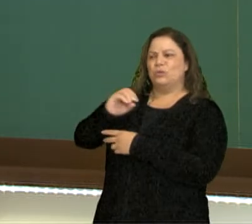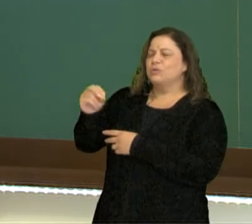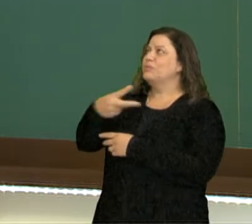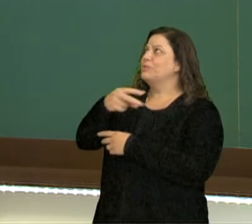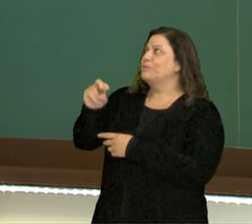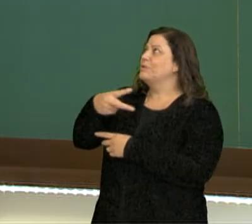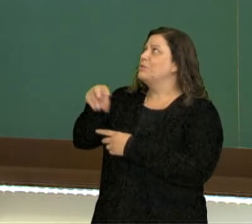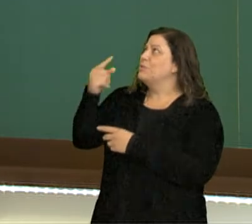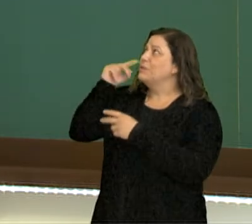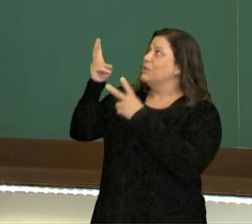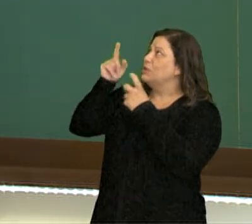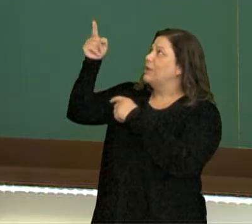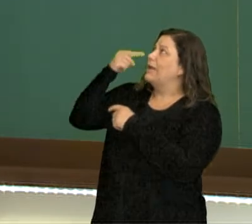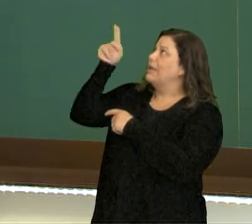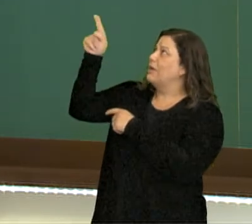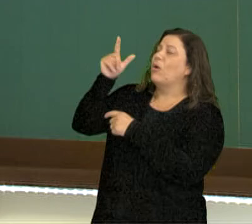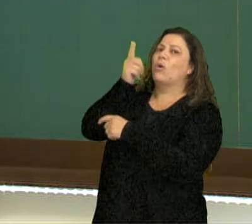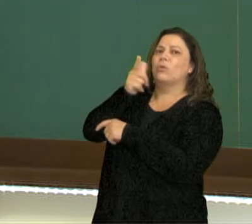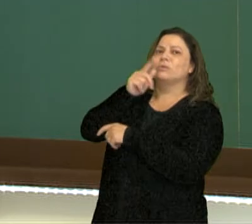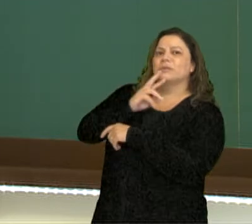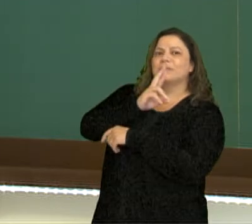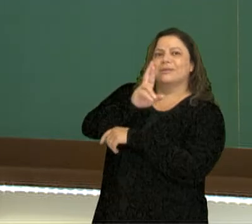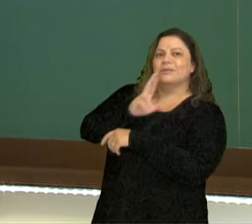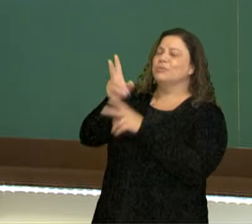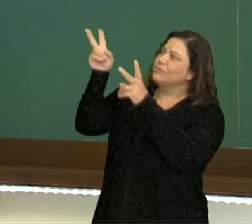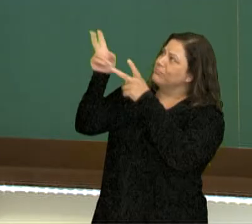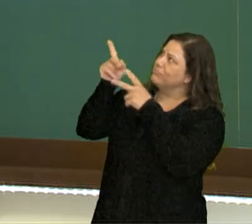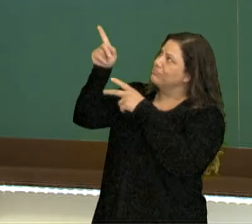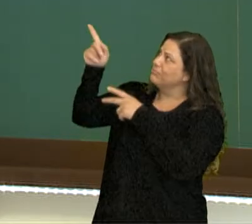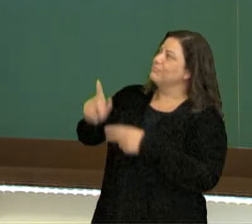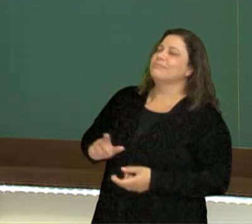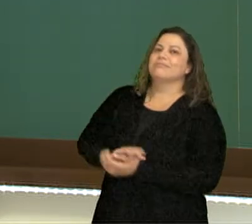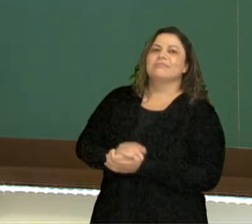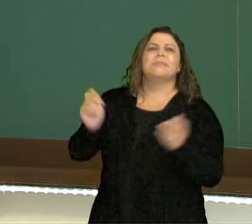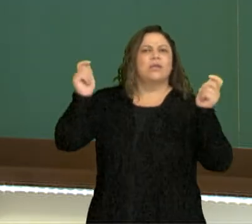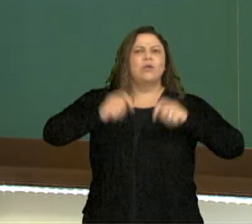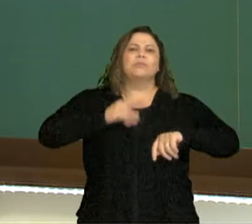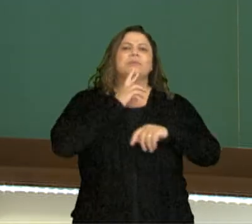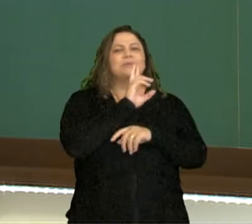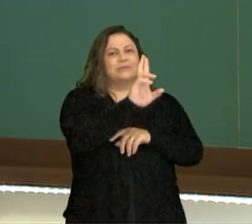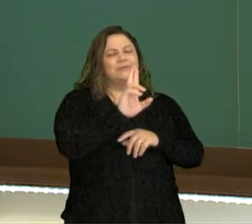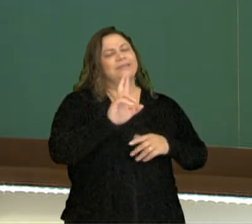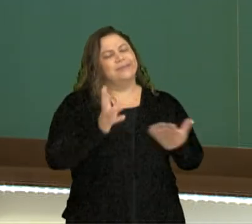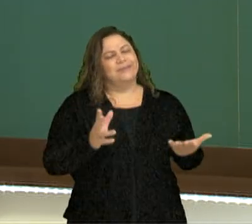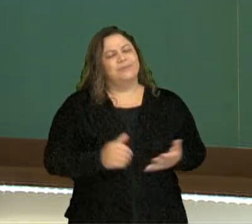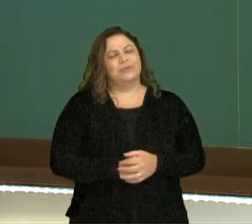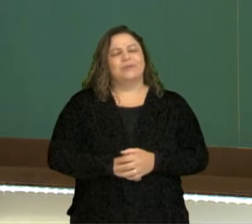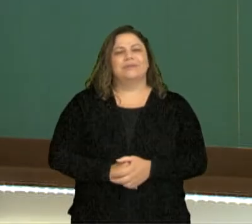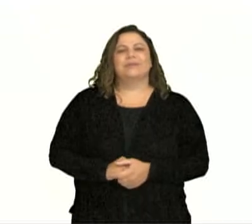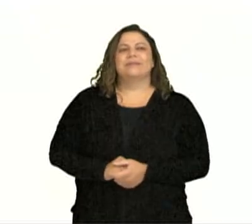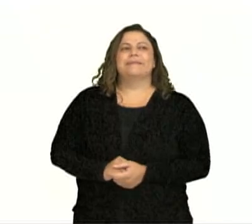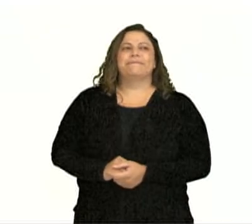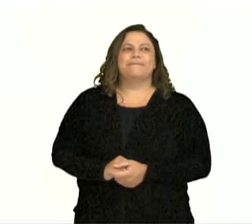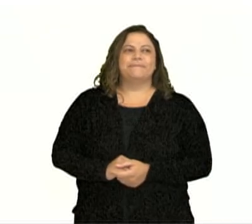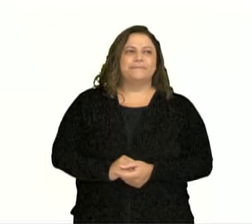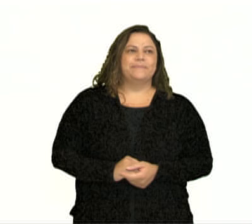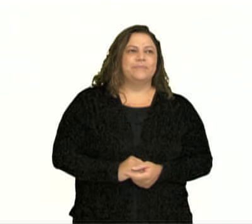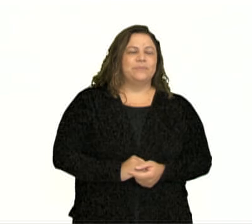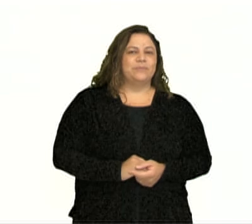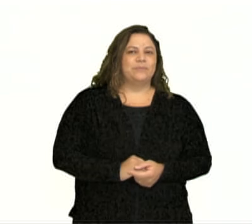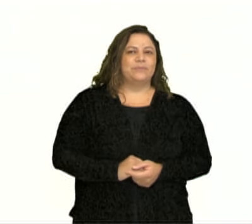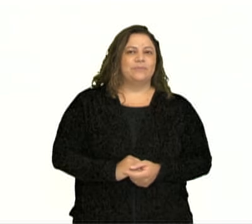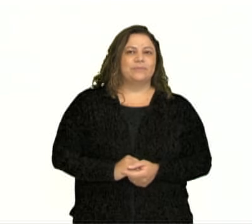Então, você consegue responder observando a imagem. Então, vamos ver aqui uma possível resposta. Você pode ter feito diferente, tá?